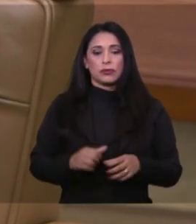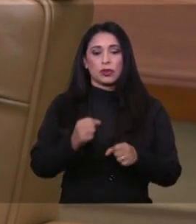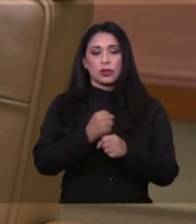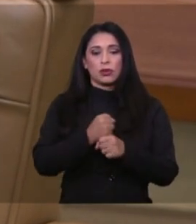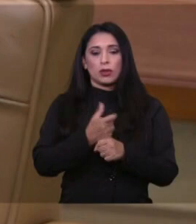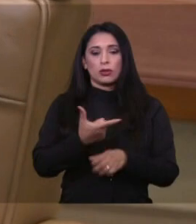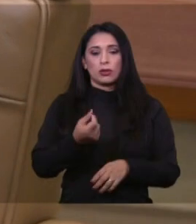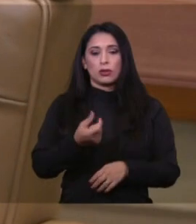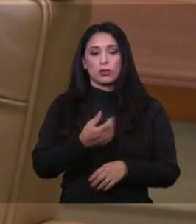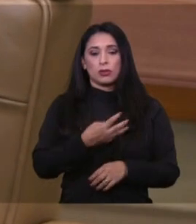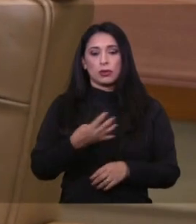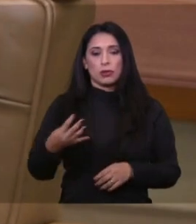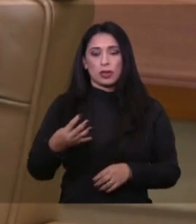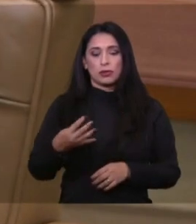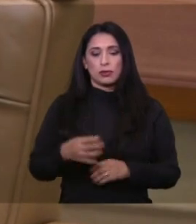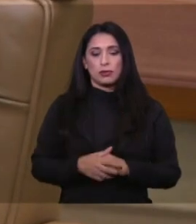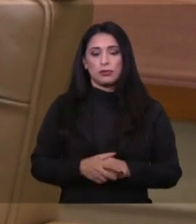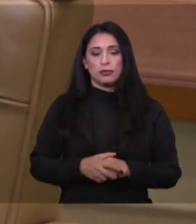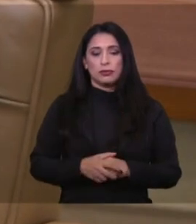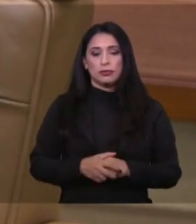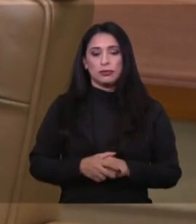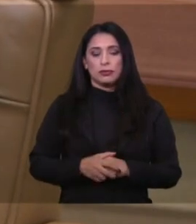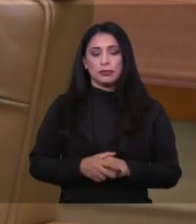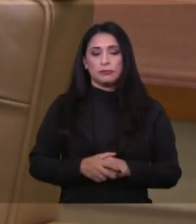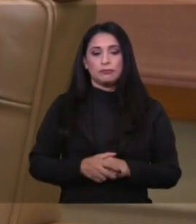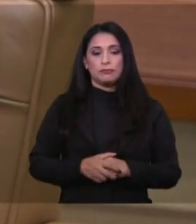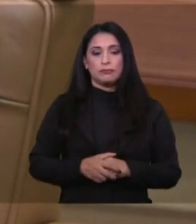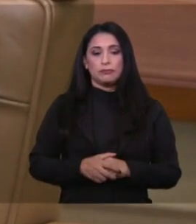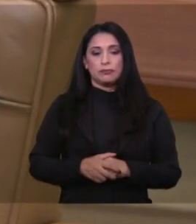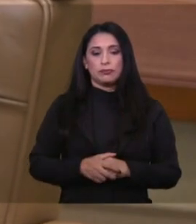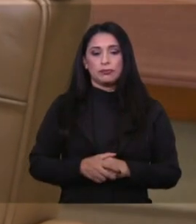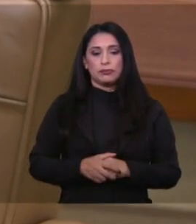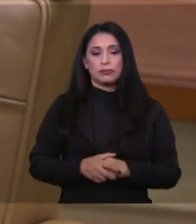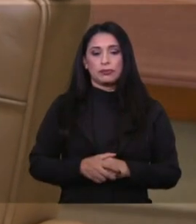2004. Em 2004.